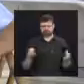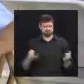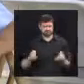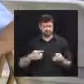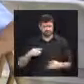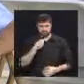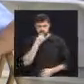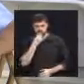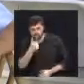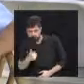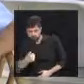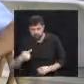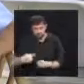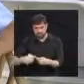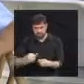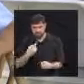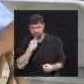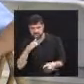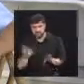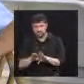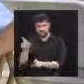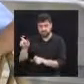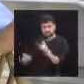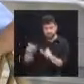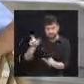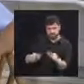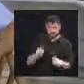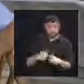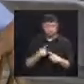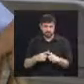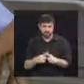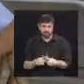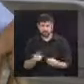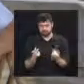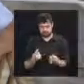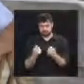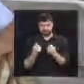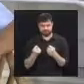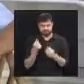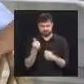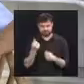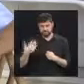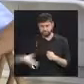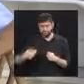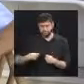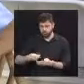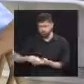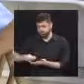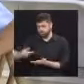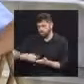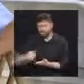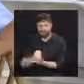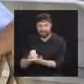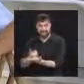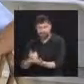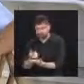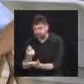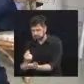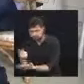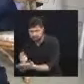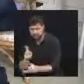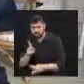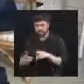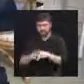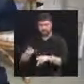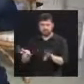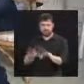é bom tanto para a cidade quanto para as pessoas, né? Porque economiza na saúde municipal e ainda a população ganha